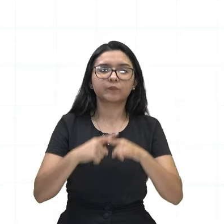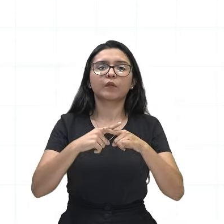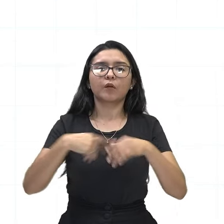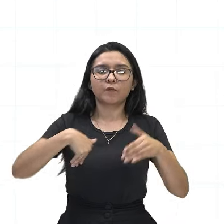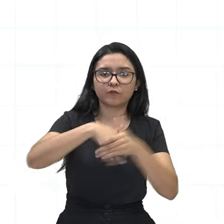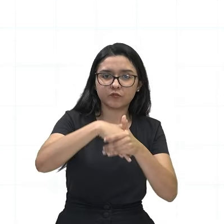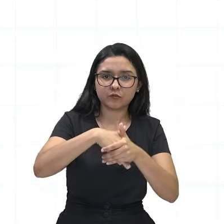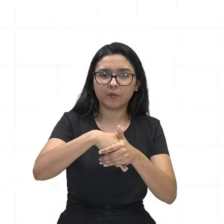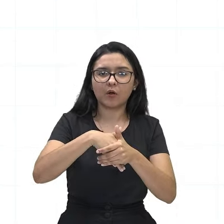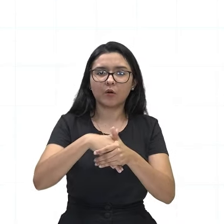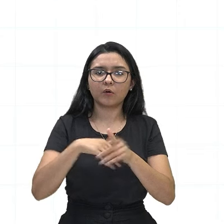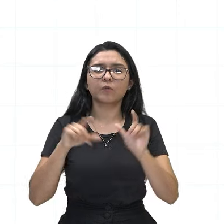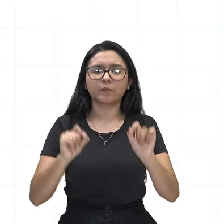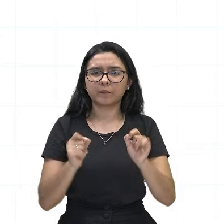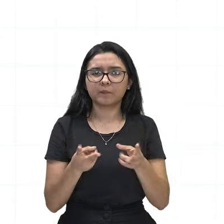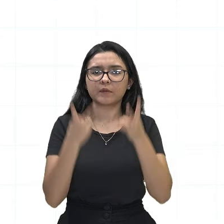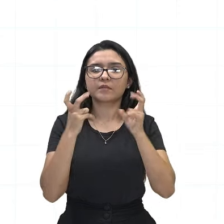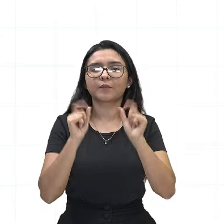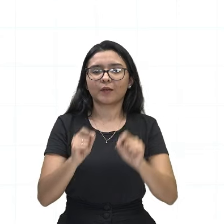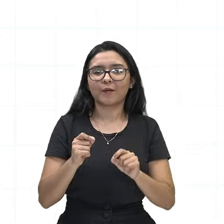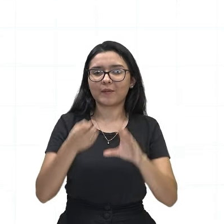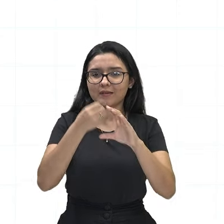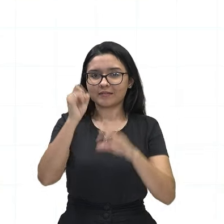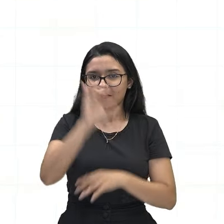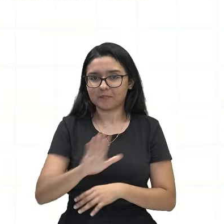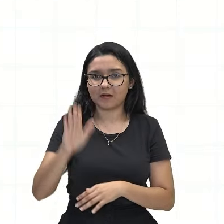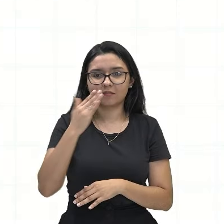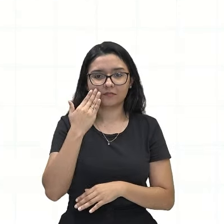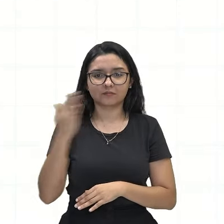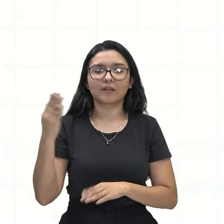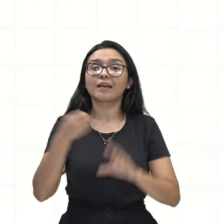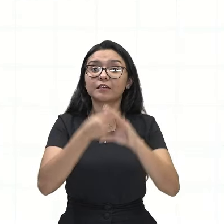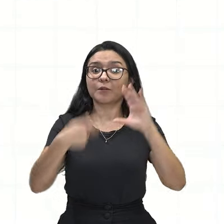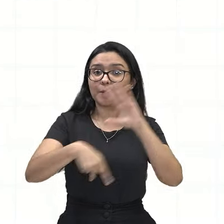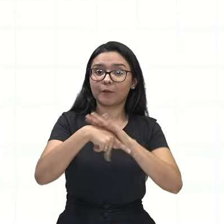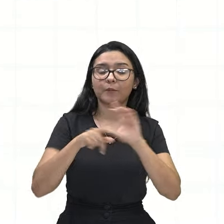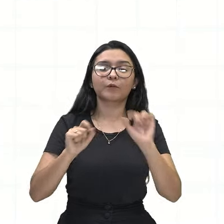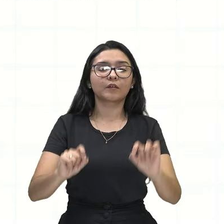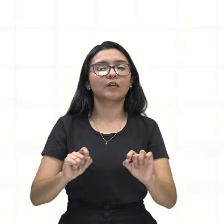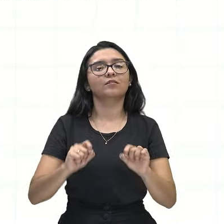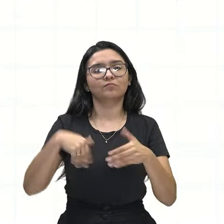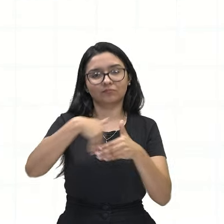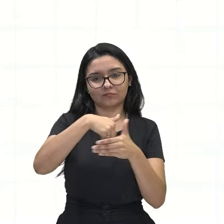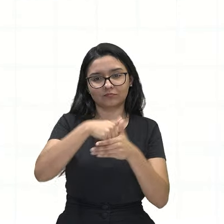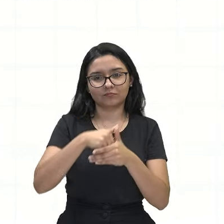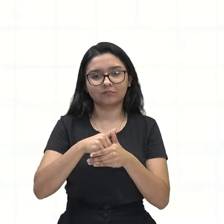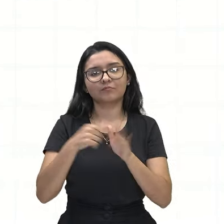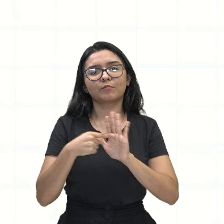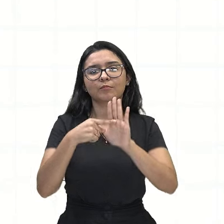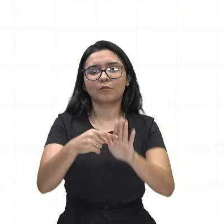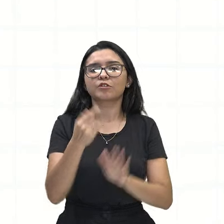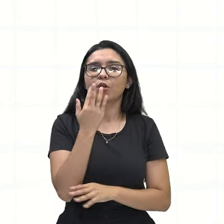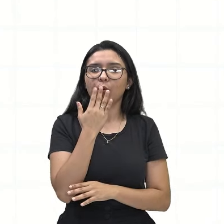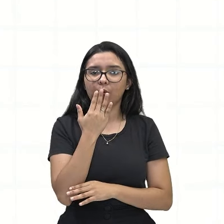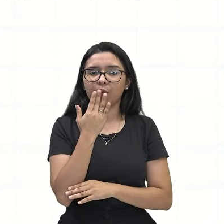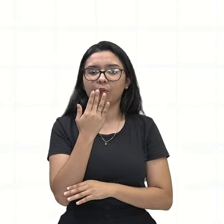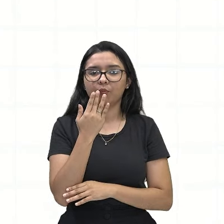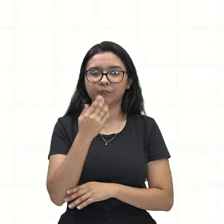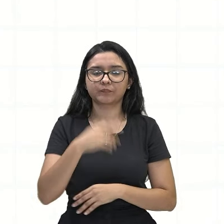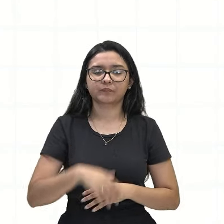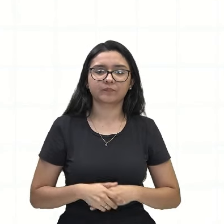vê aí uma imagem característica, né, apresentando cores. Numa partida de